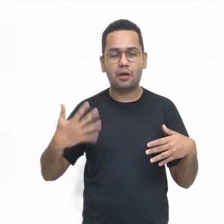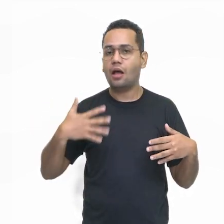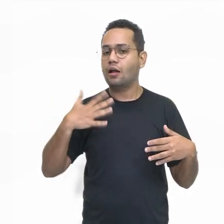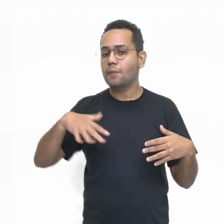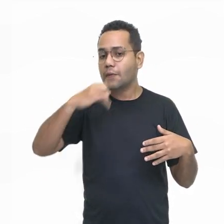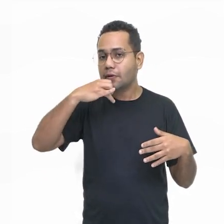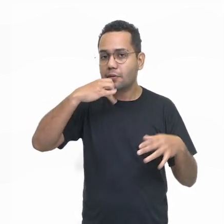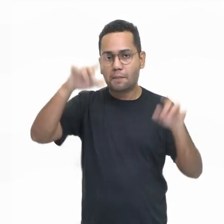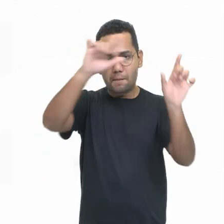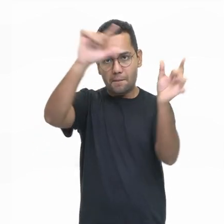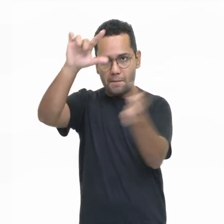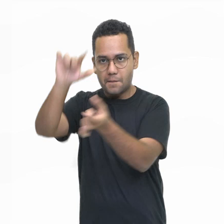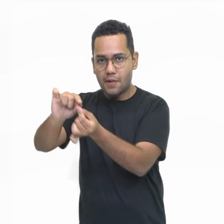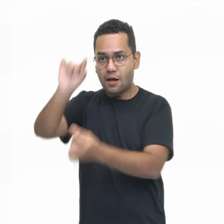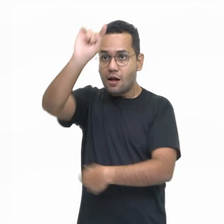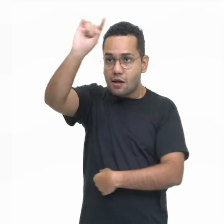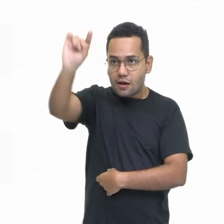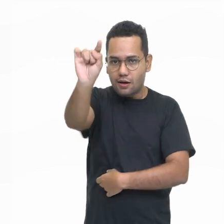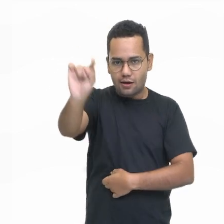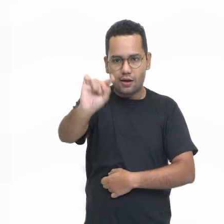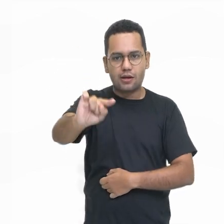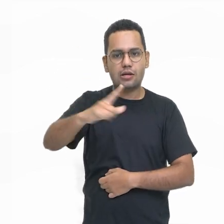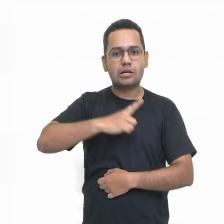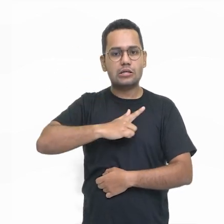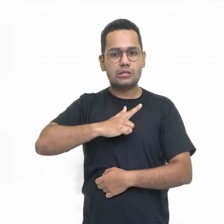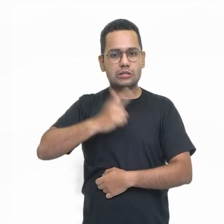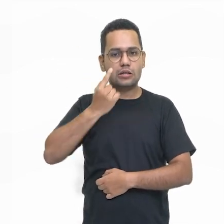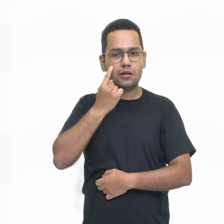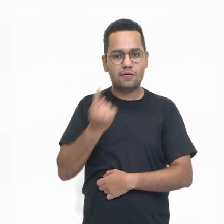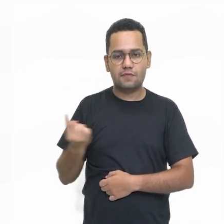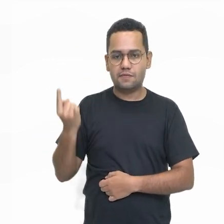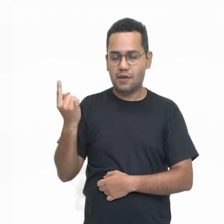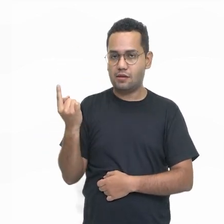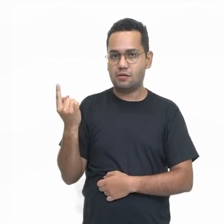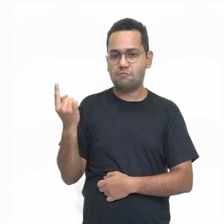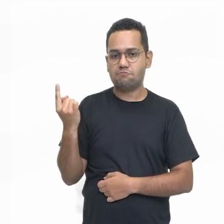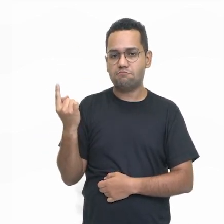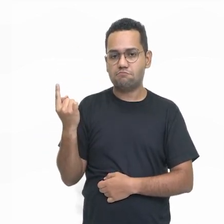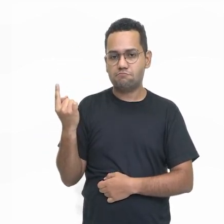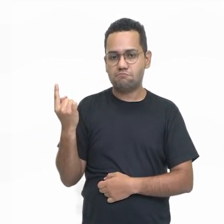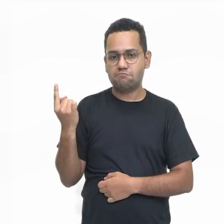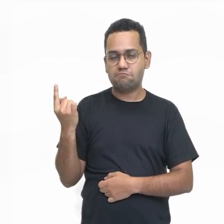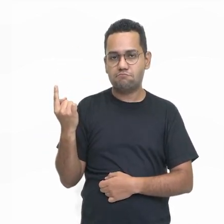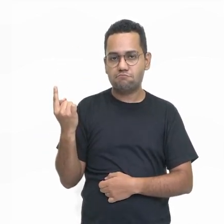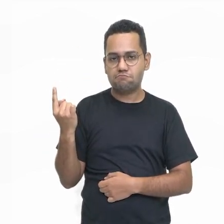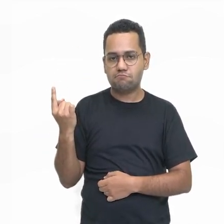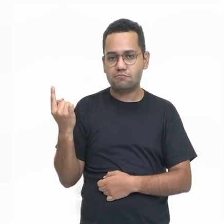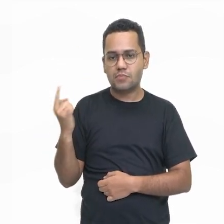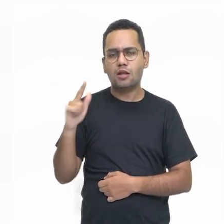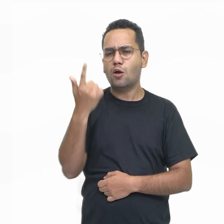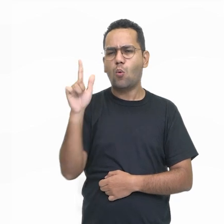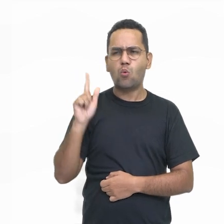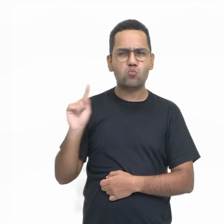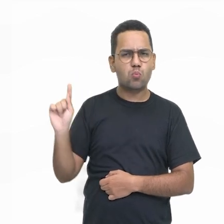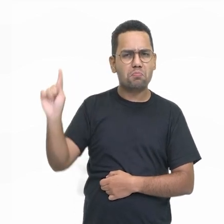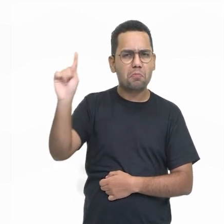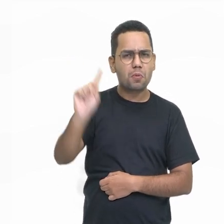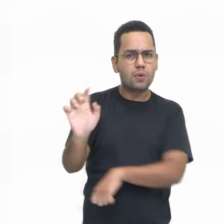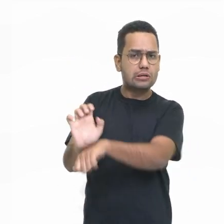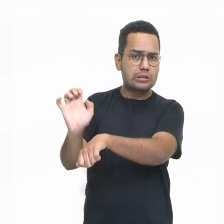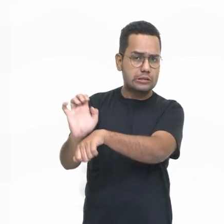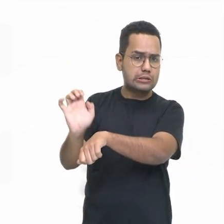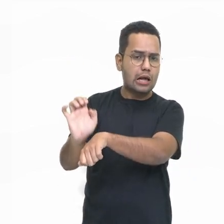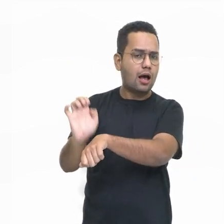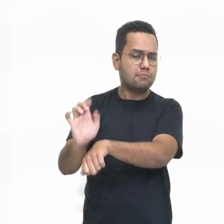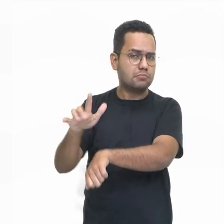que começa no Rio Grande do Norte e vai até o Rio Grande do Sul, sendo representada aí por esses outros estados em